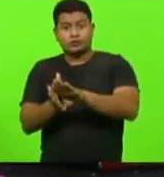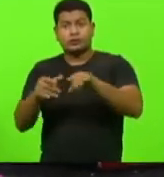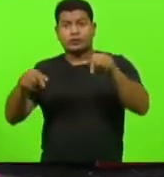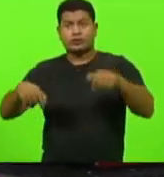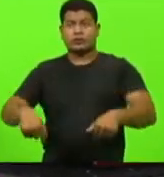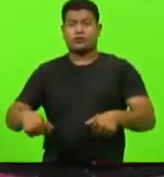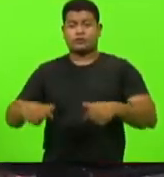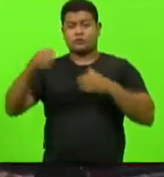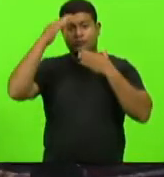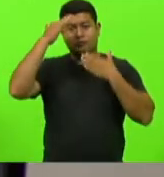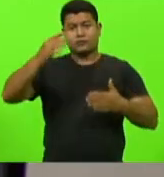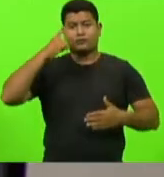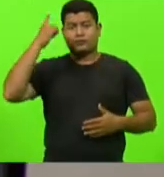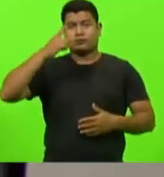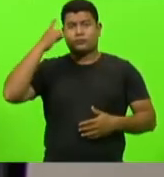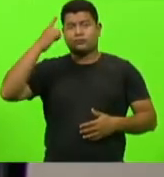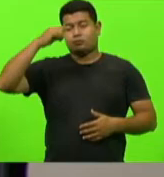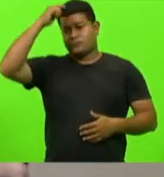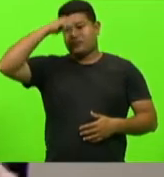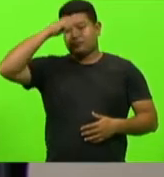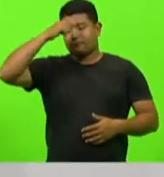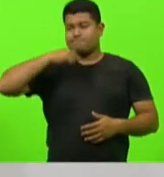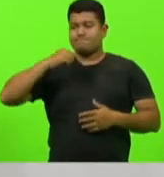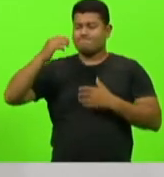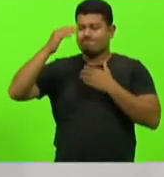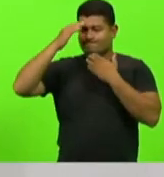deputado Maurício. Obrigado, deputado